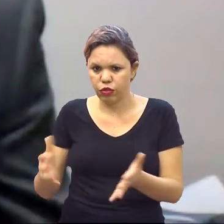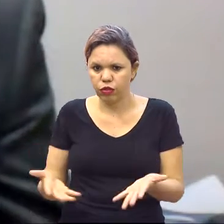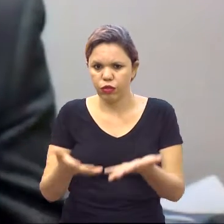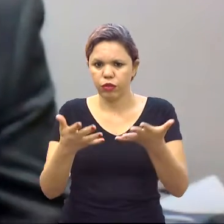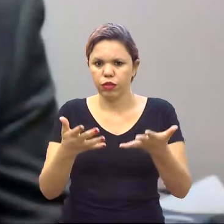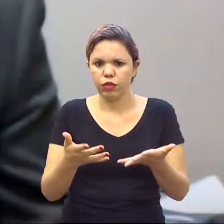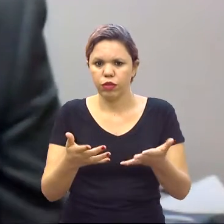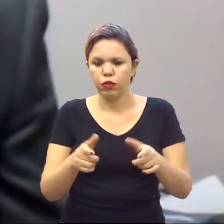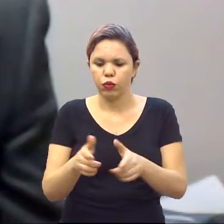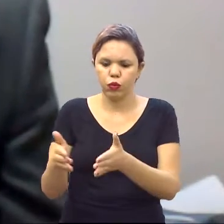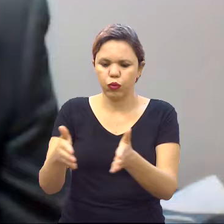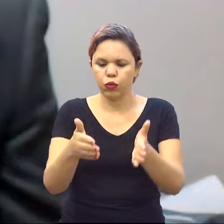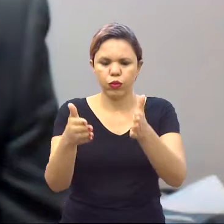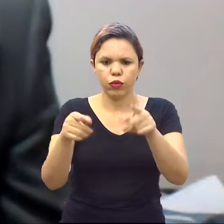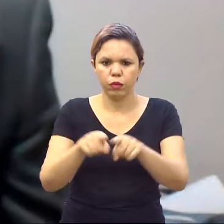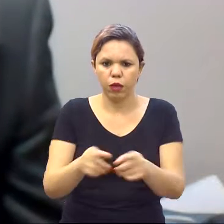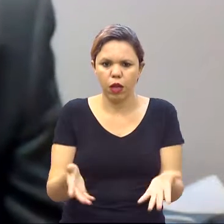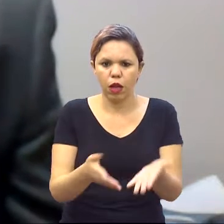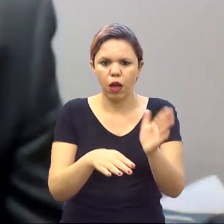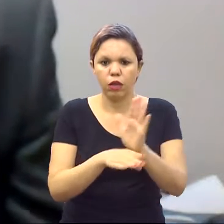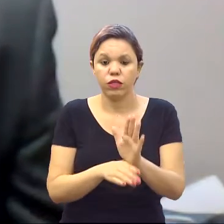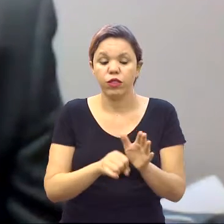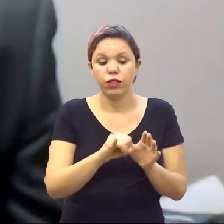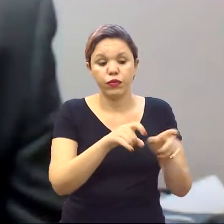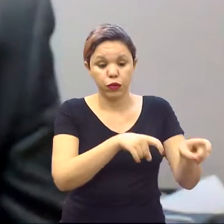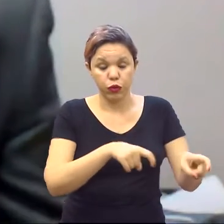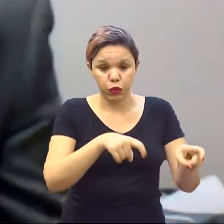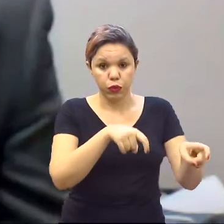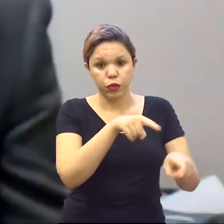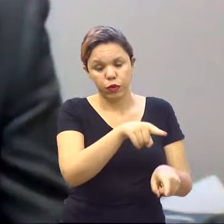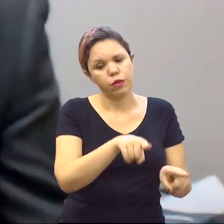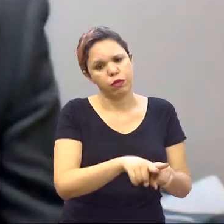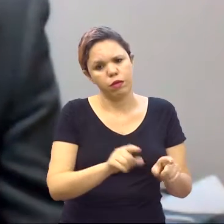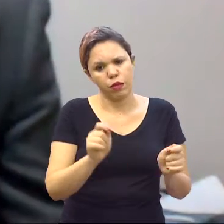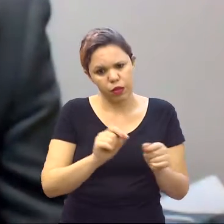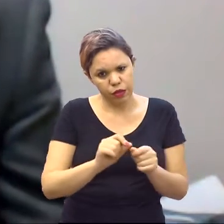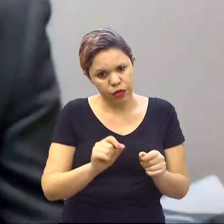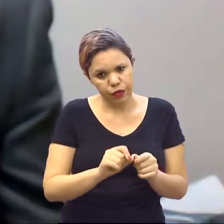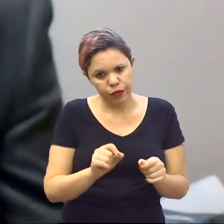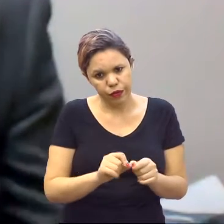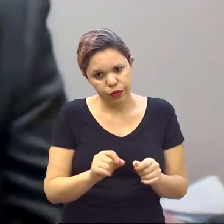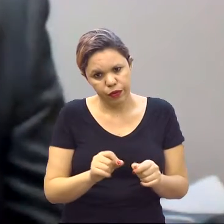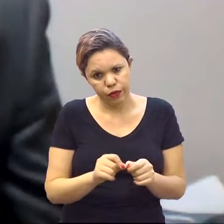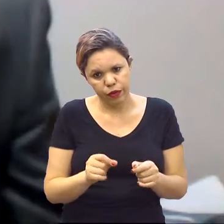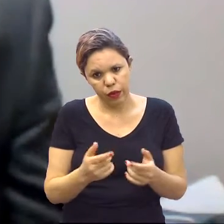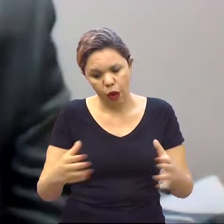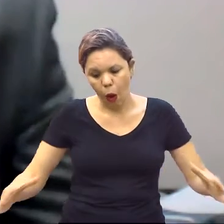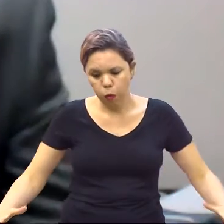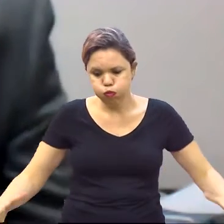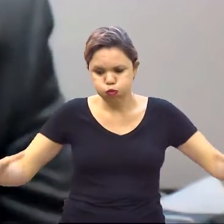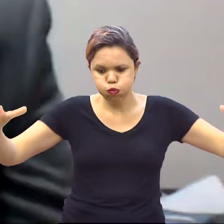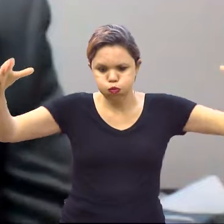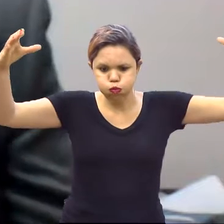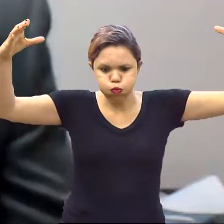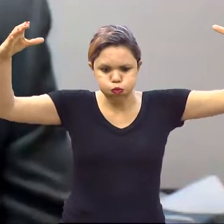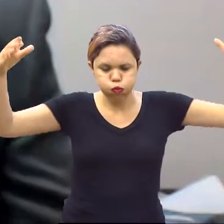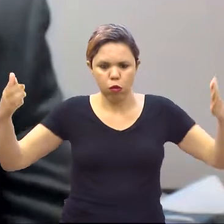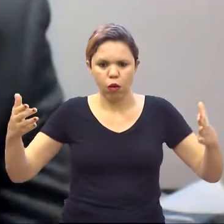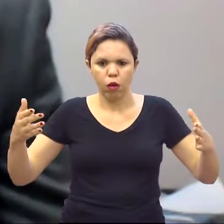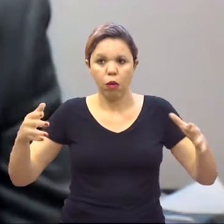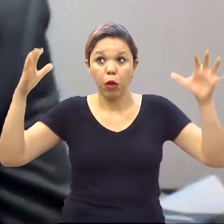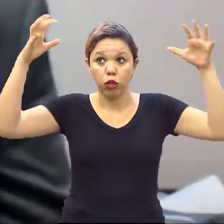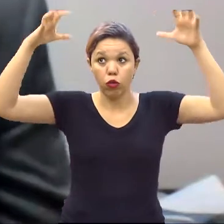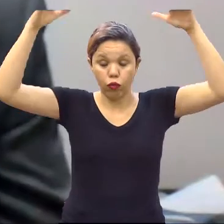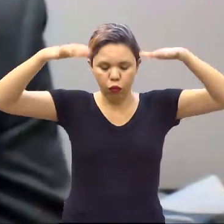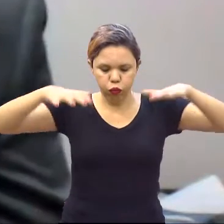nossas nascentes. E é claro, se formos para a zona rural, que sejam feitas cacimbas, bacias de